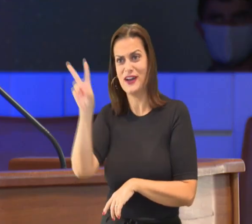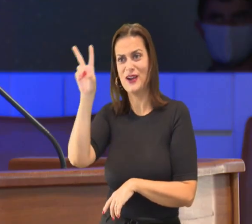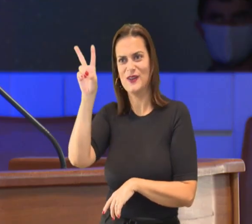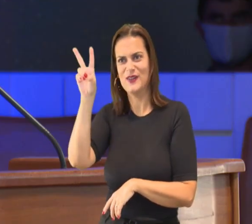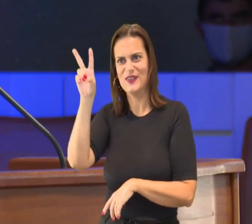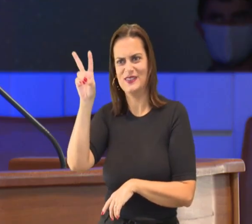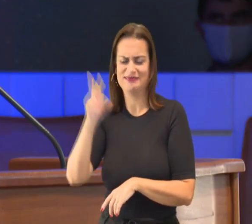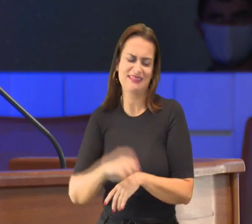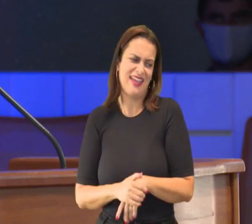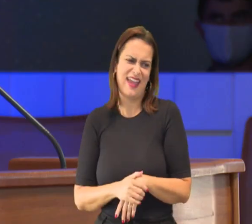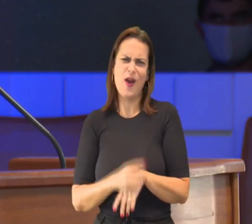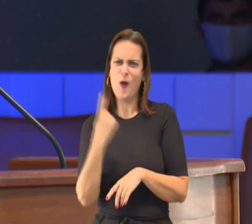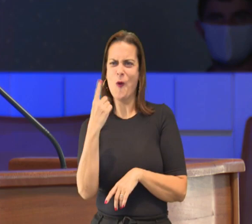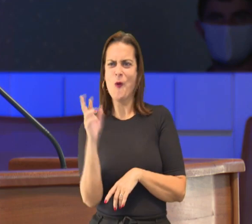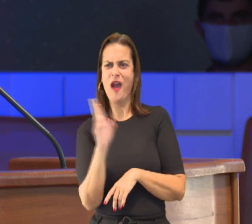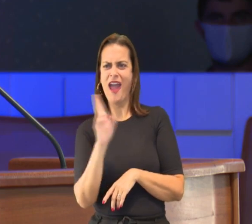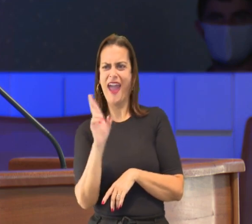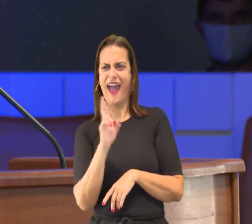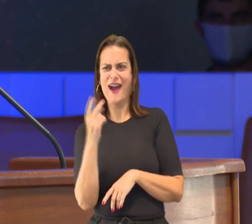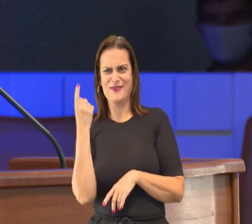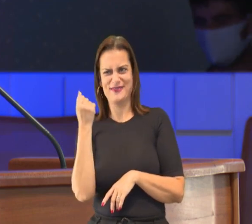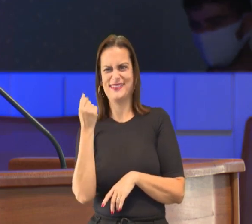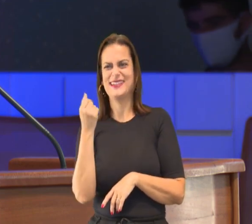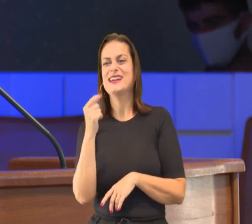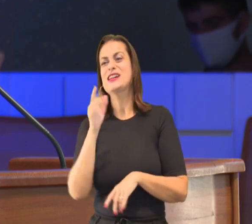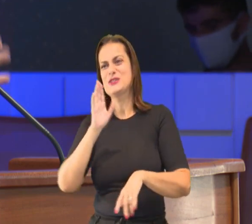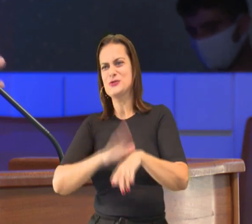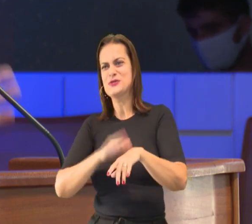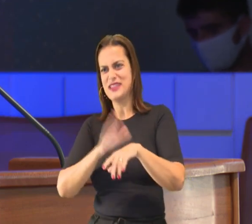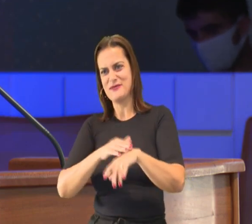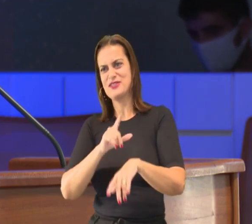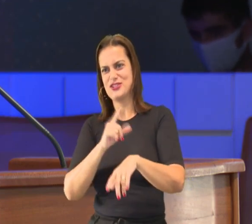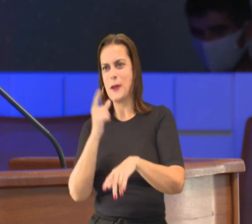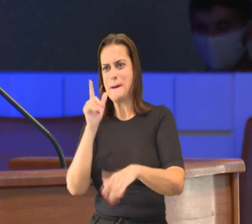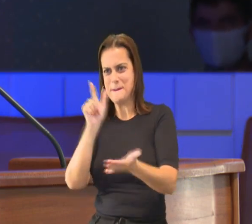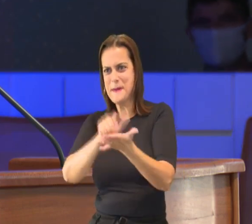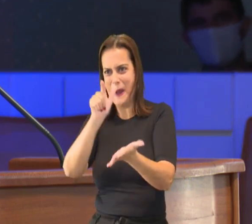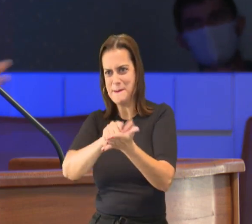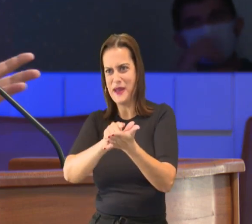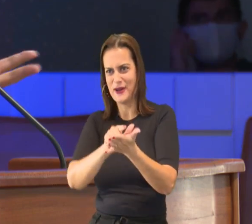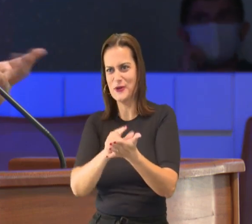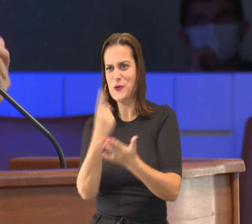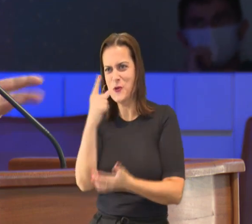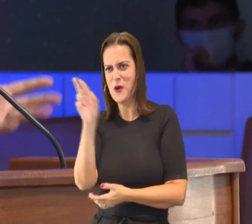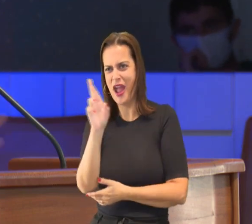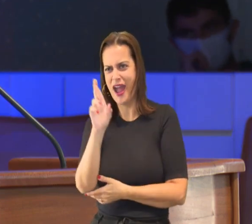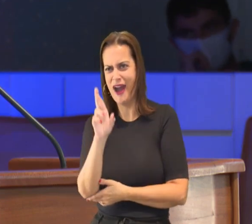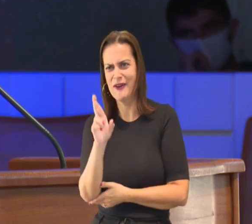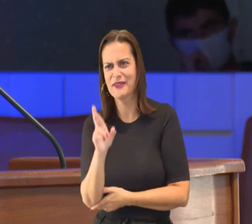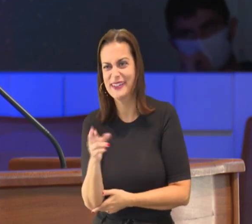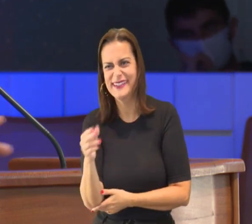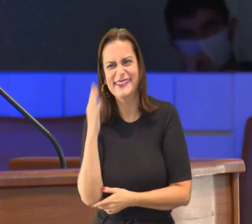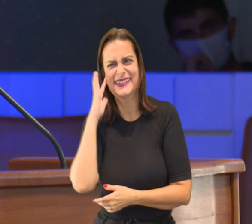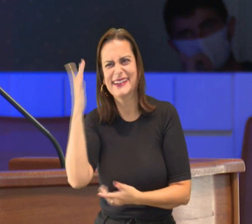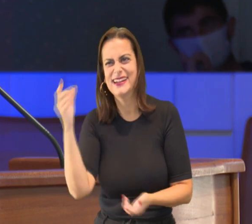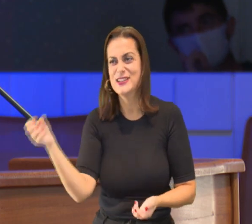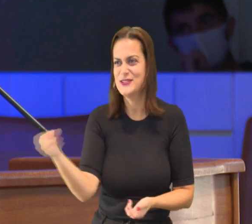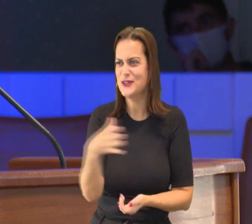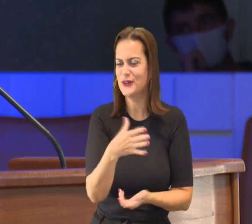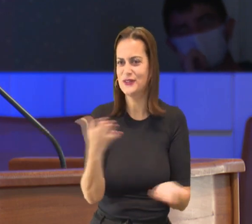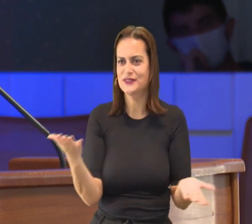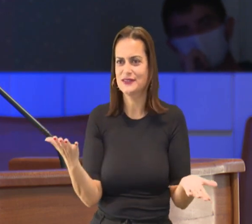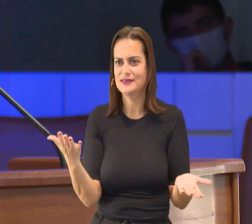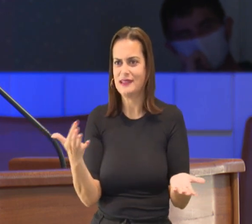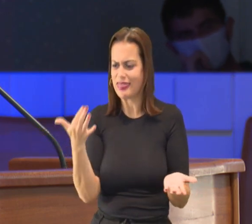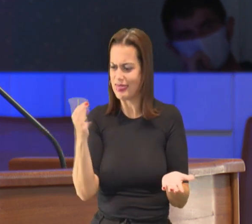Aí você se desobrigava da oferta de oferecer a nota de maior valor, por exemplo, uma